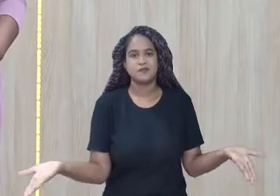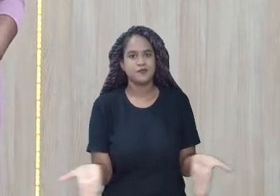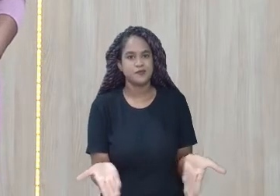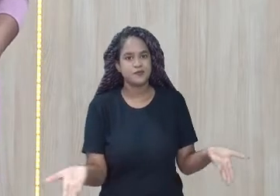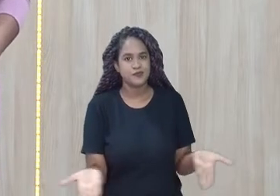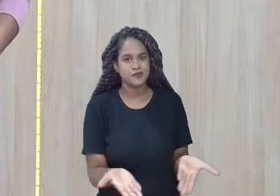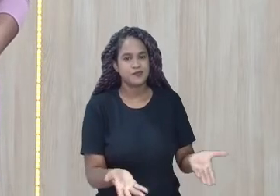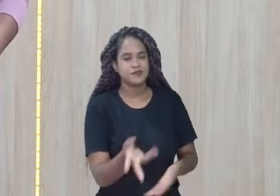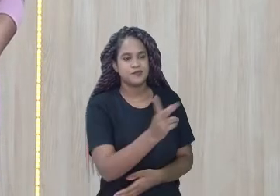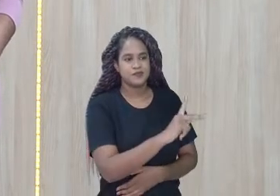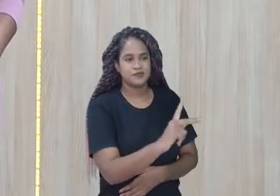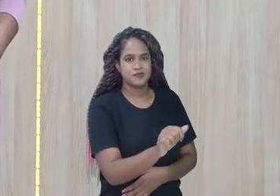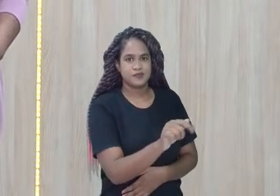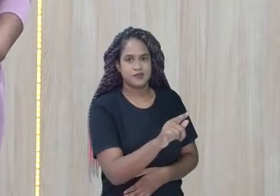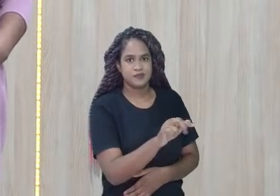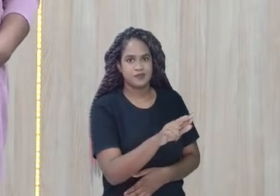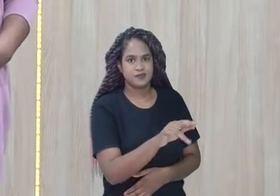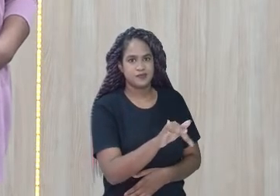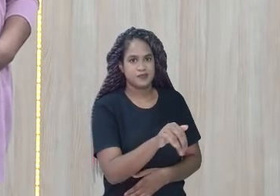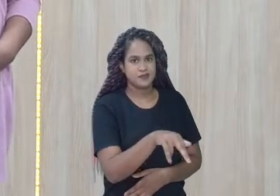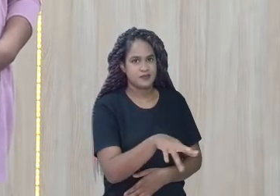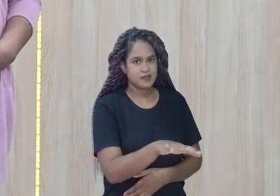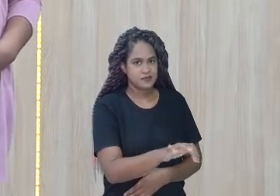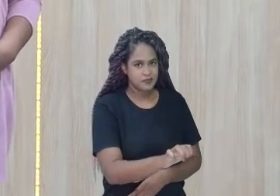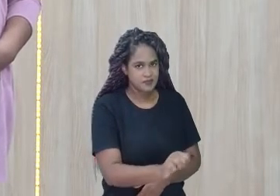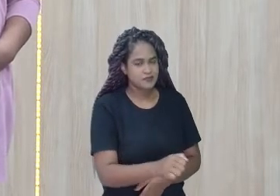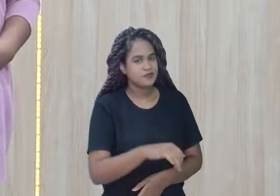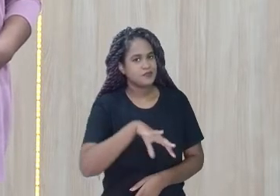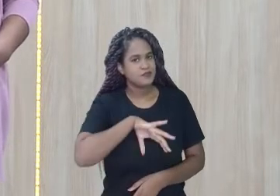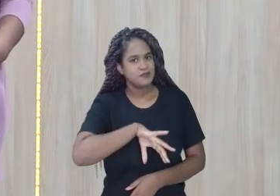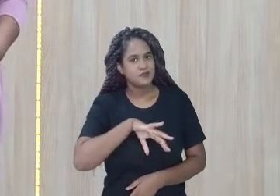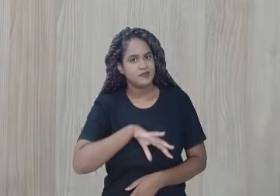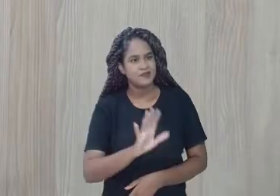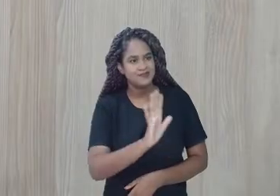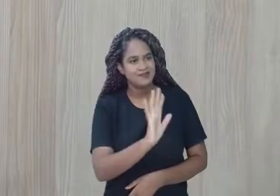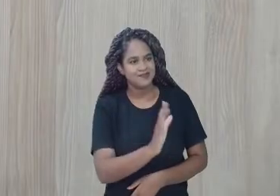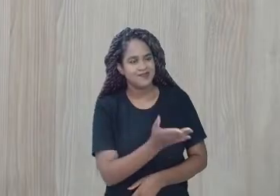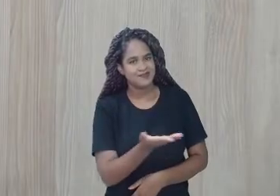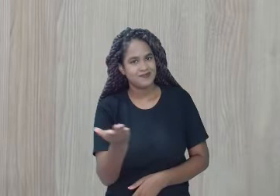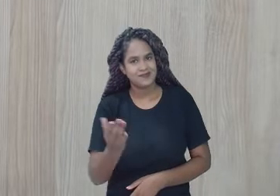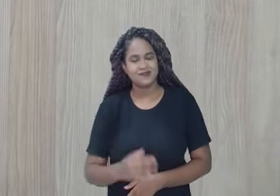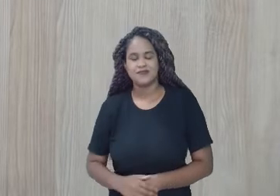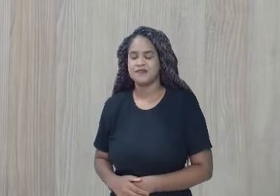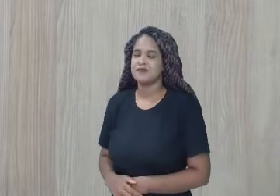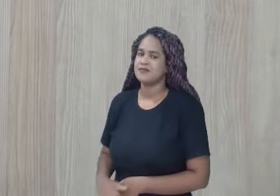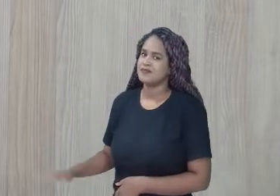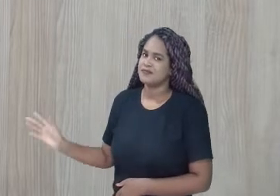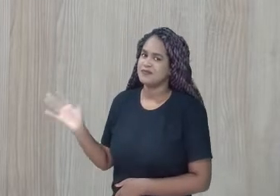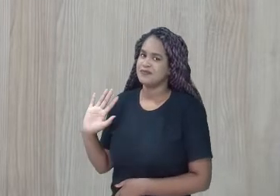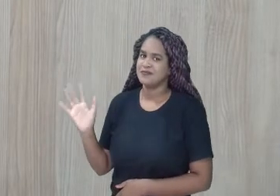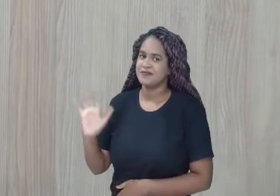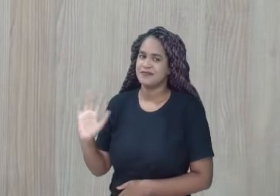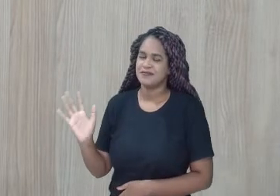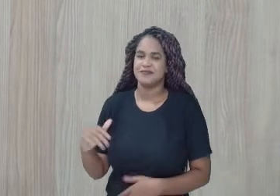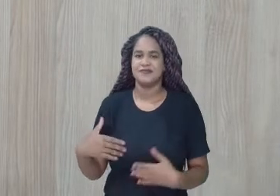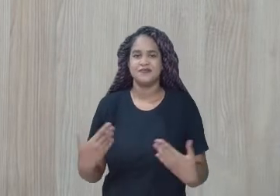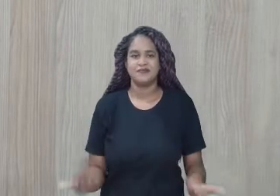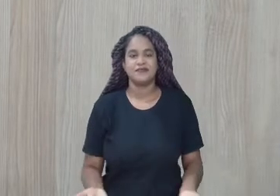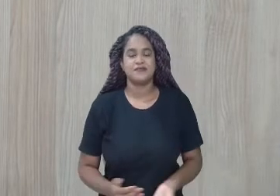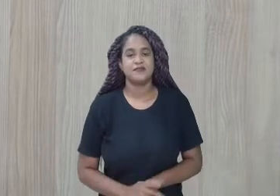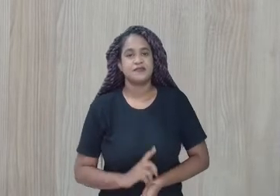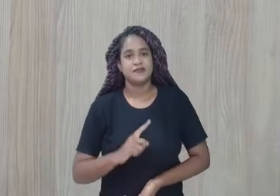é a professora Adriana Maria, de Língua Portuguesa. Vamos dar um oi para ela? Oi, pessoal, nós estamos aqui